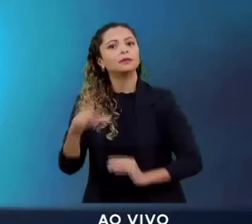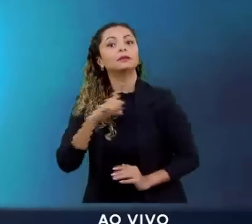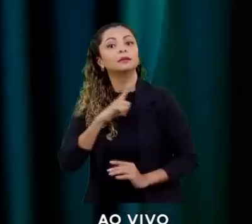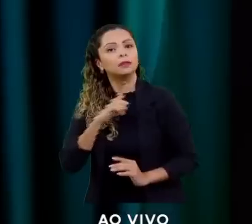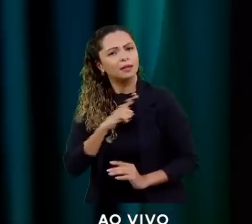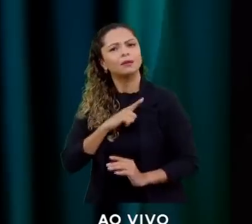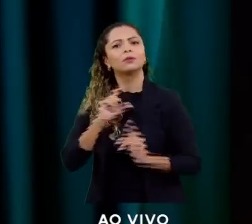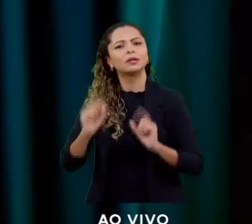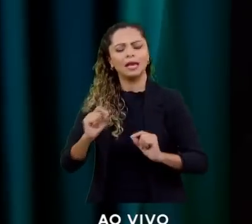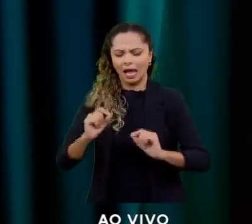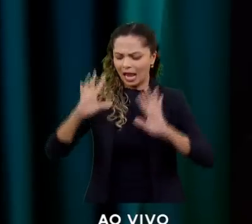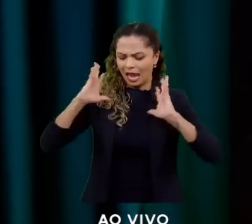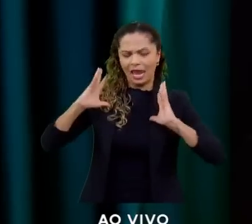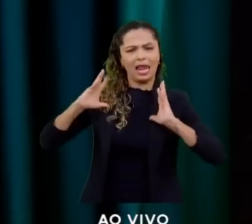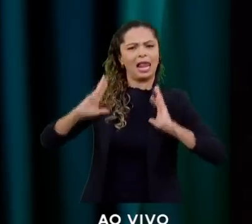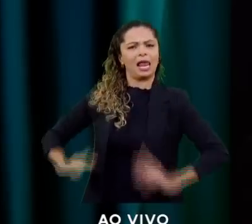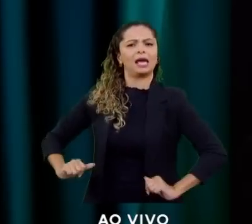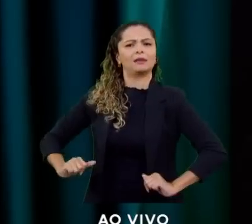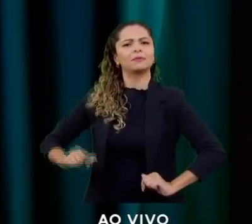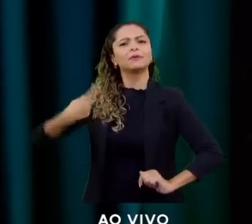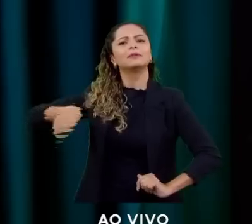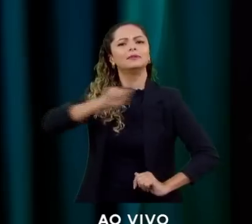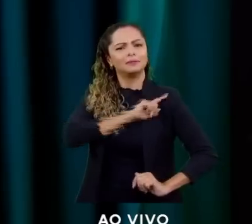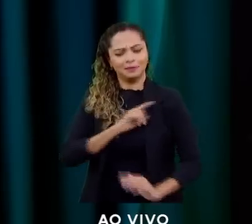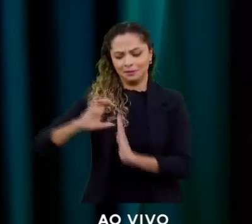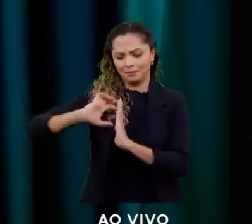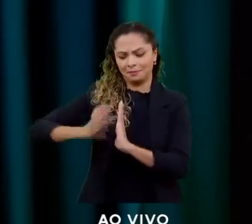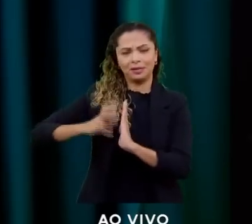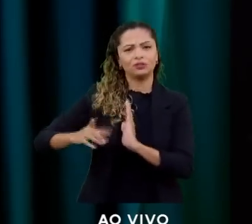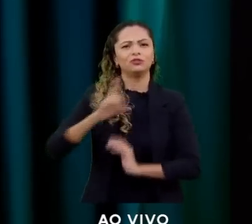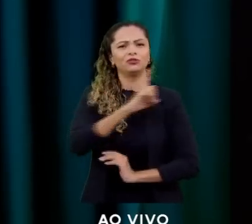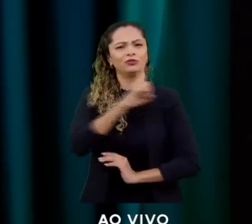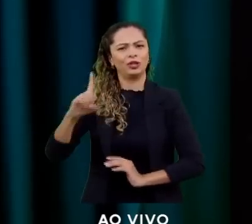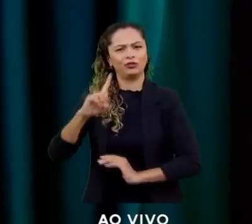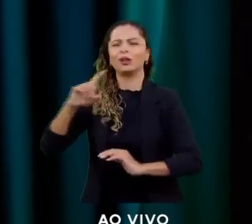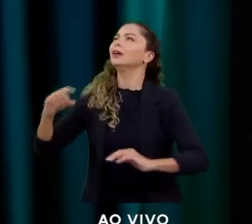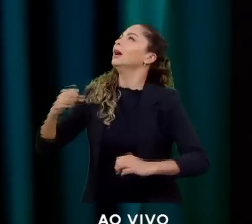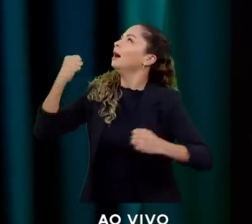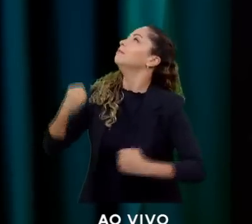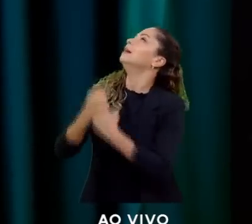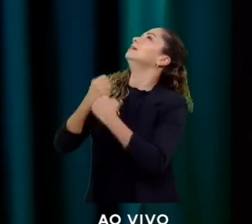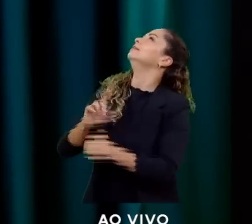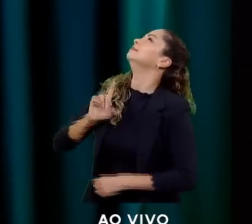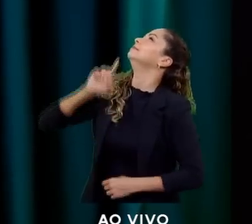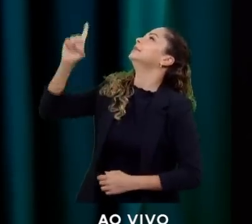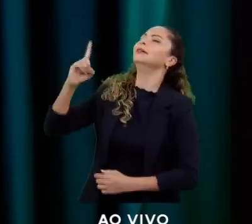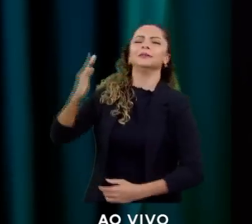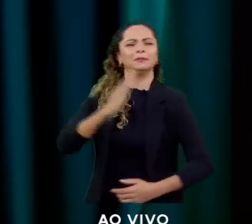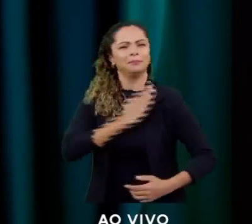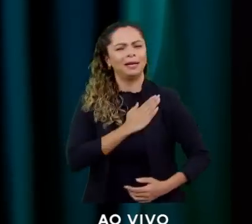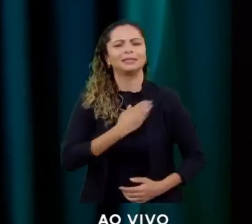nós nos orgulhamos de sermos um partido de direita que defende Deus Pátria família vida e liberdade obrigado